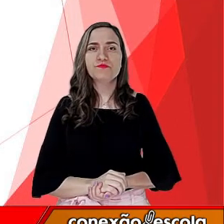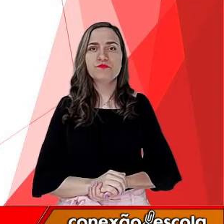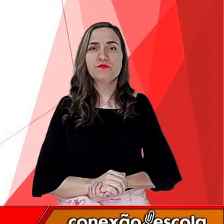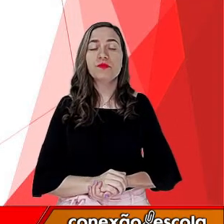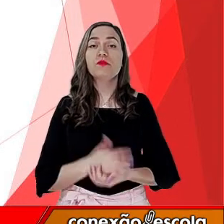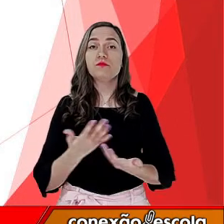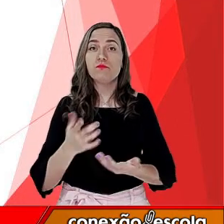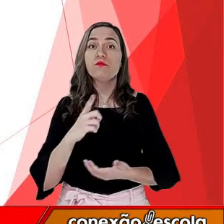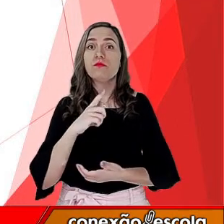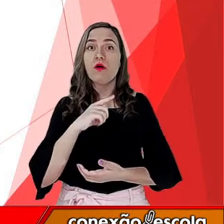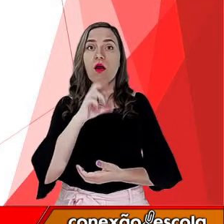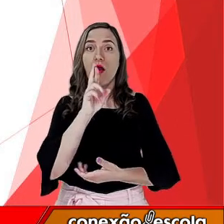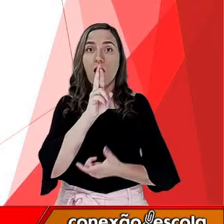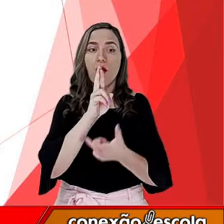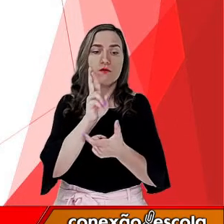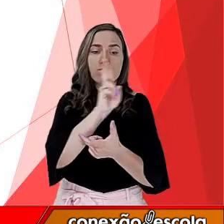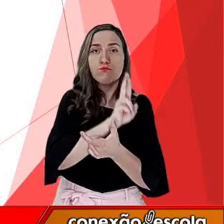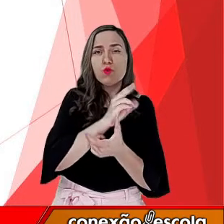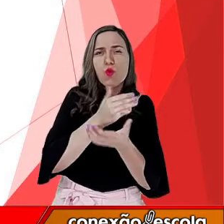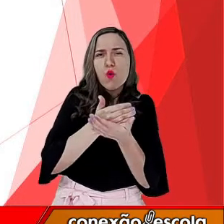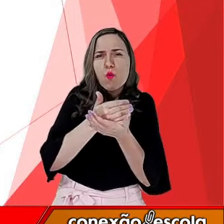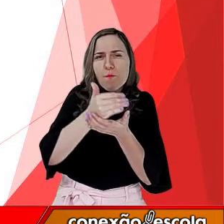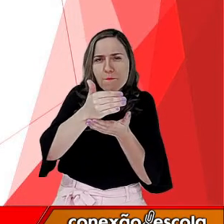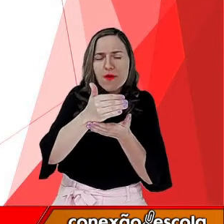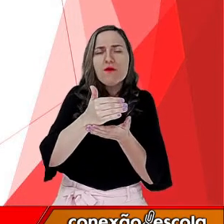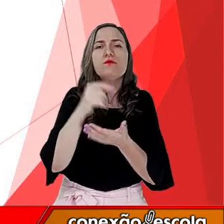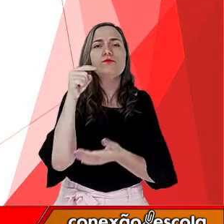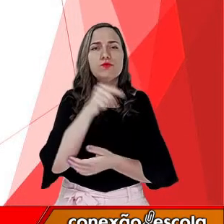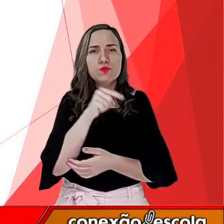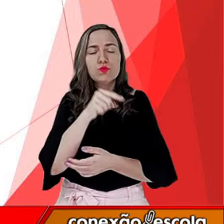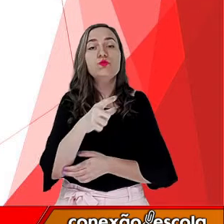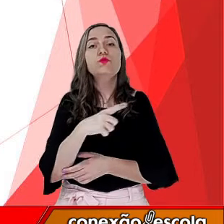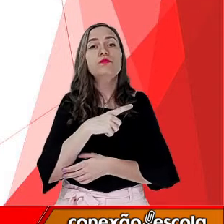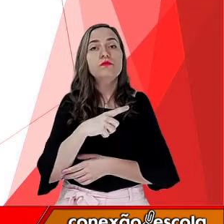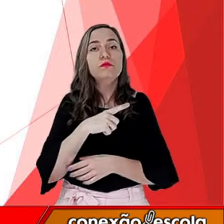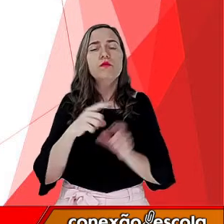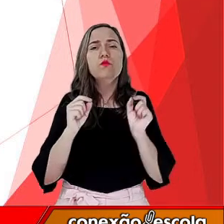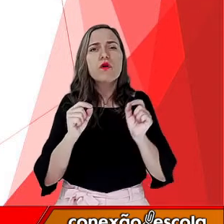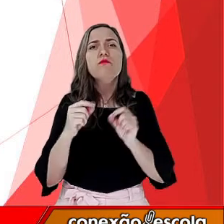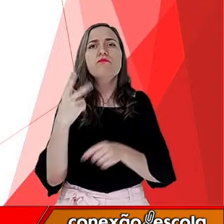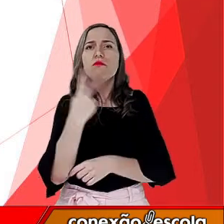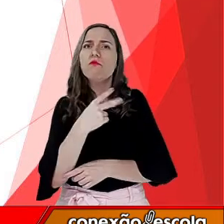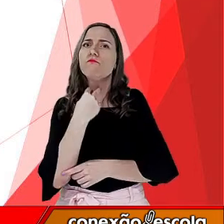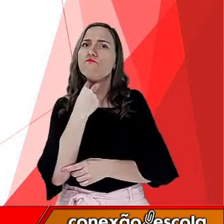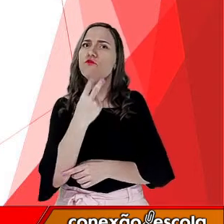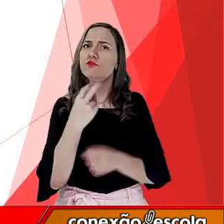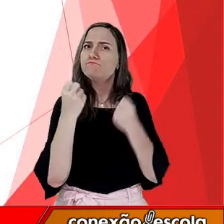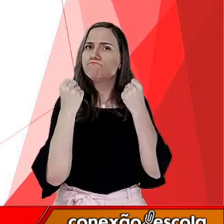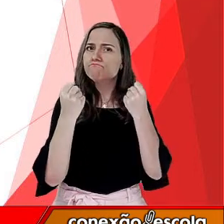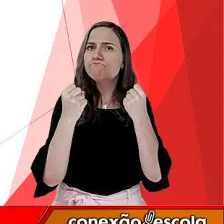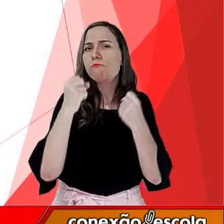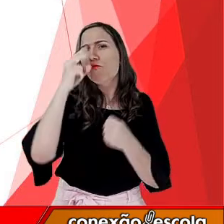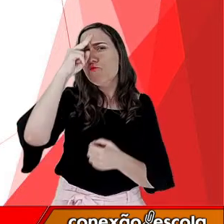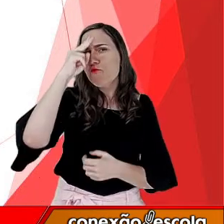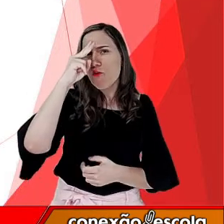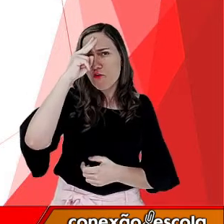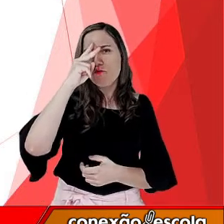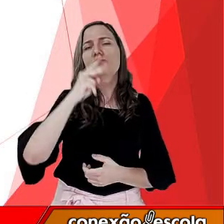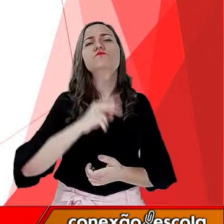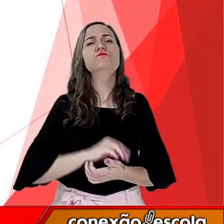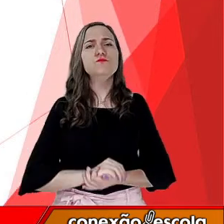Quando a letra R aparece no início de uma palavra, ela apresenta um som forte.